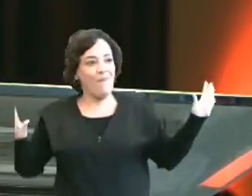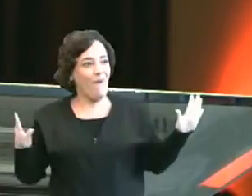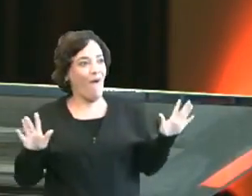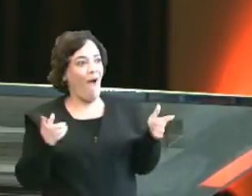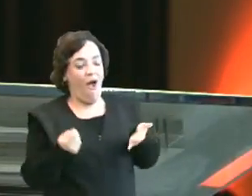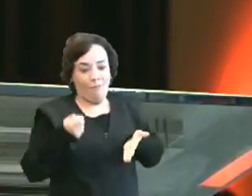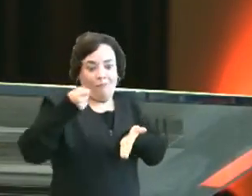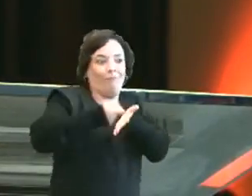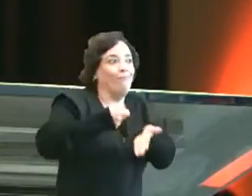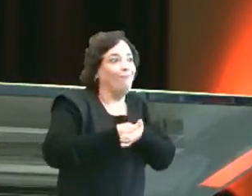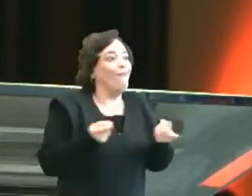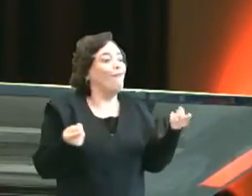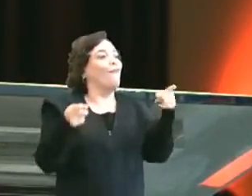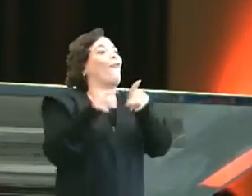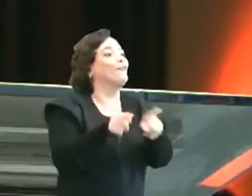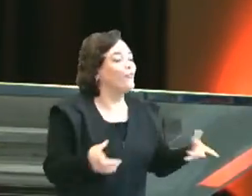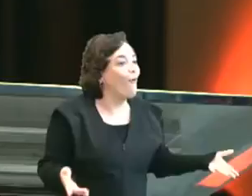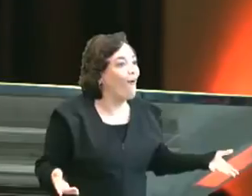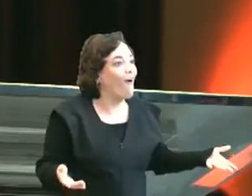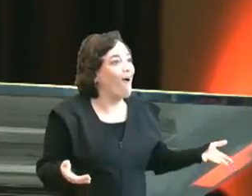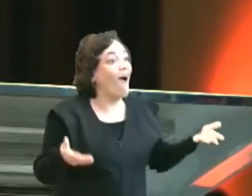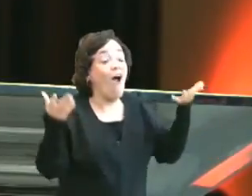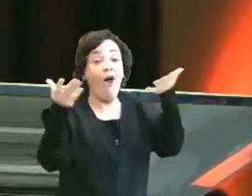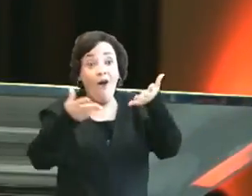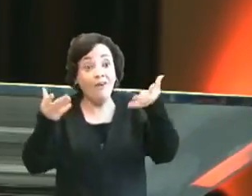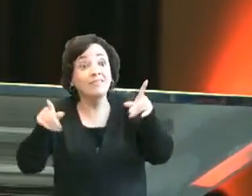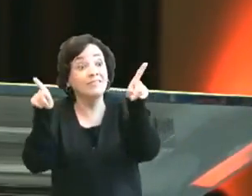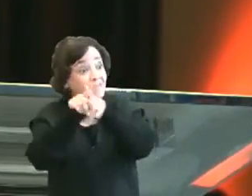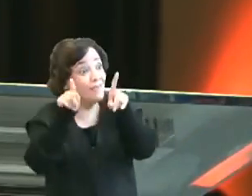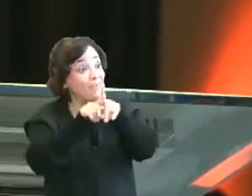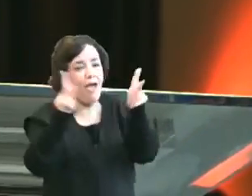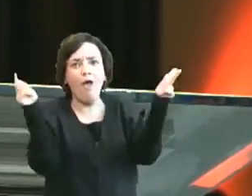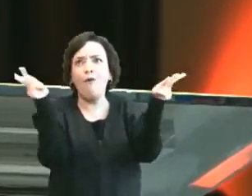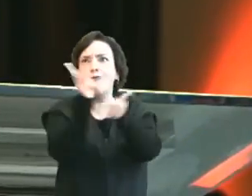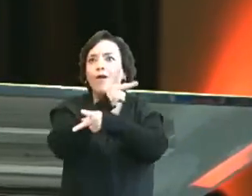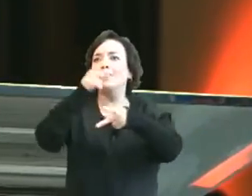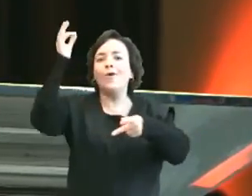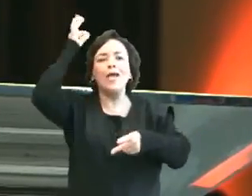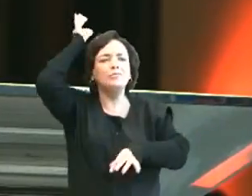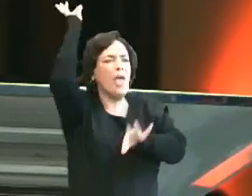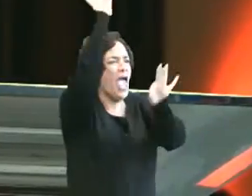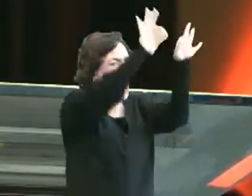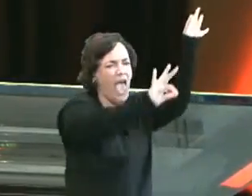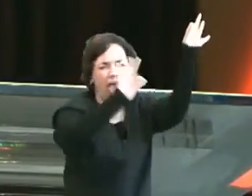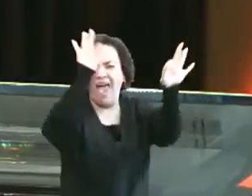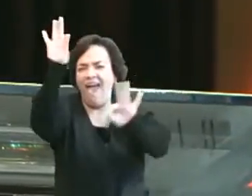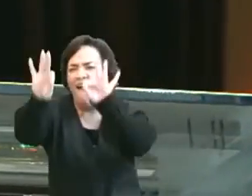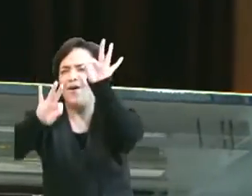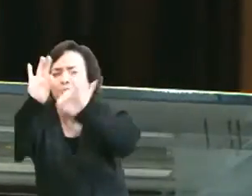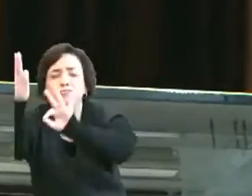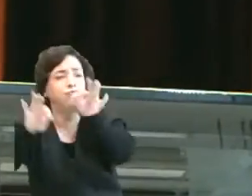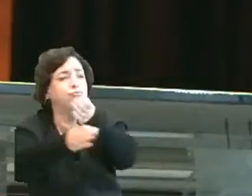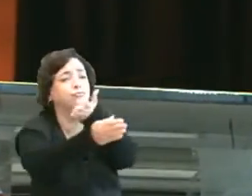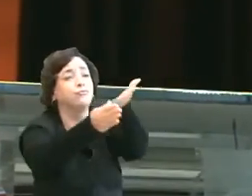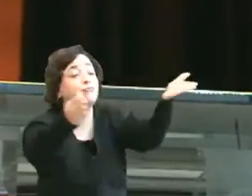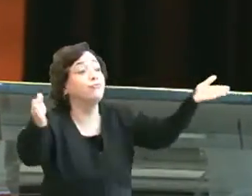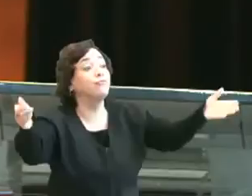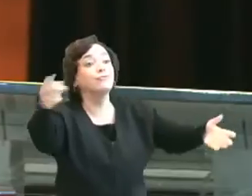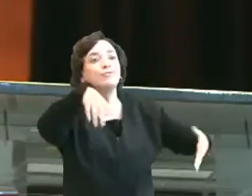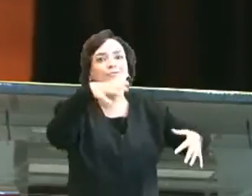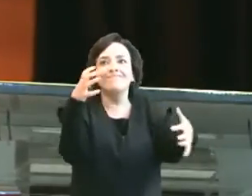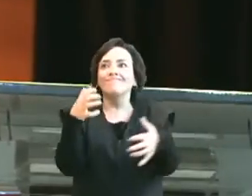Hoje o vento do Espírito está soprando neste lugar. Hoje você vai ouvir o assobio do